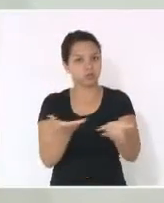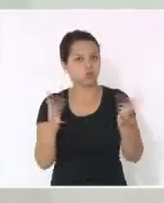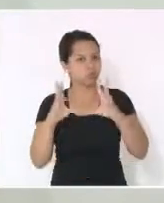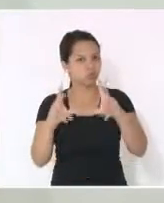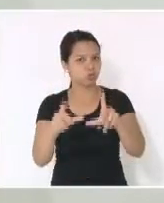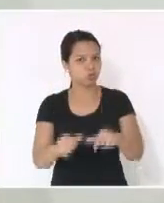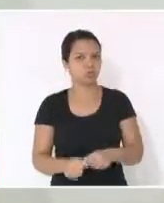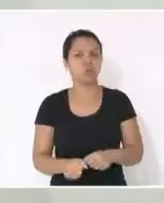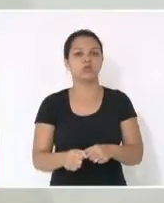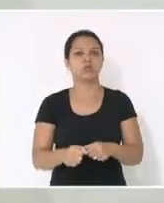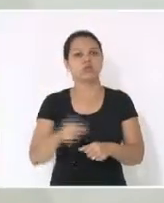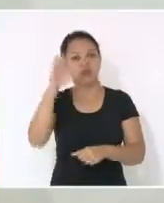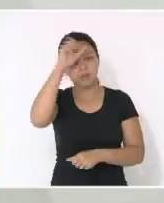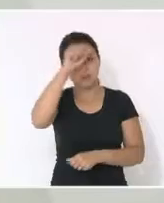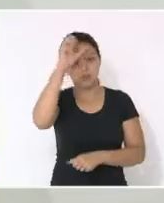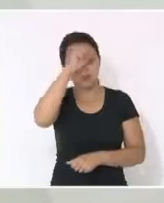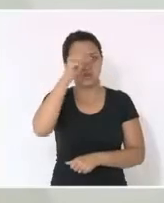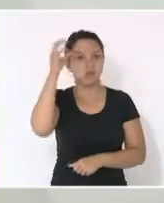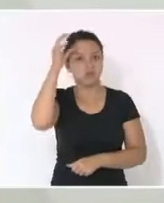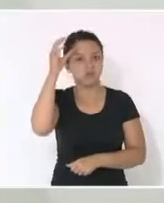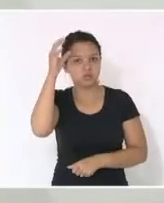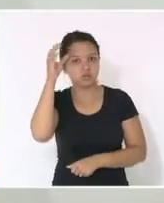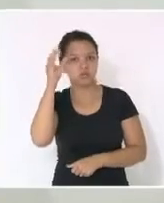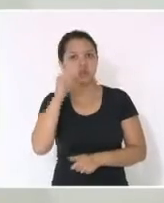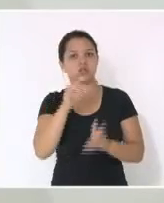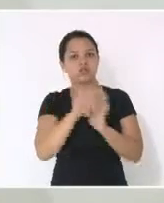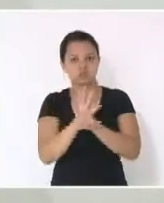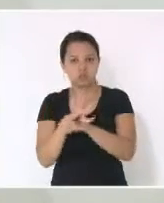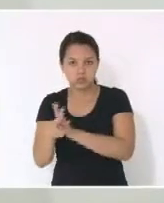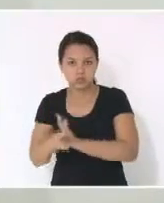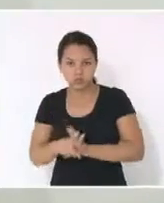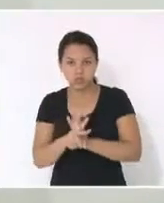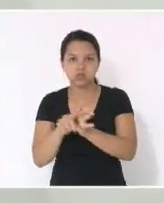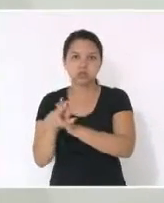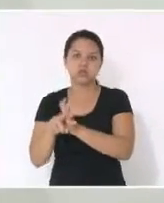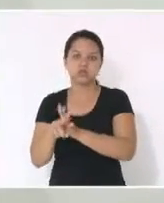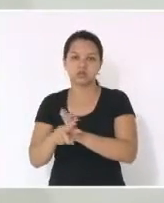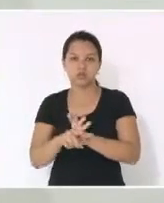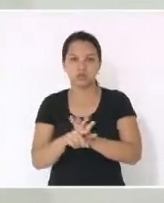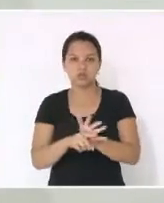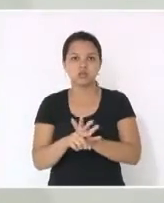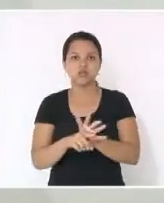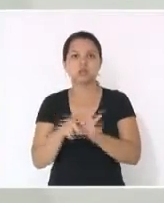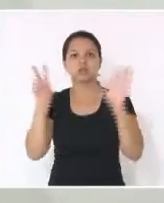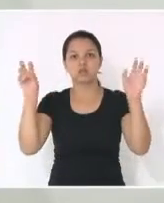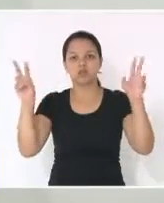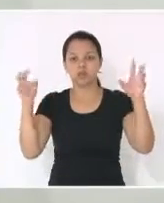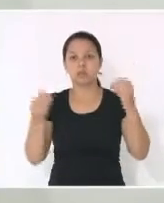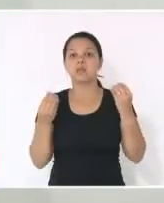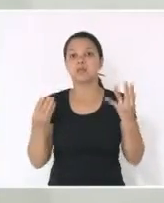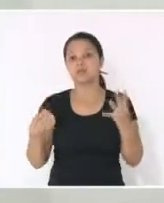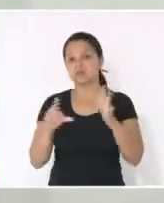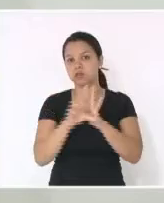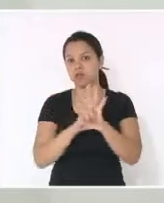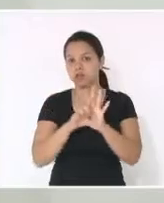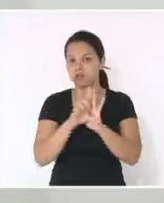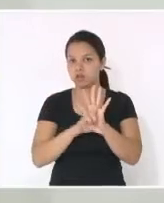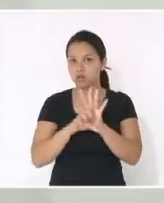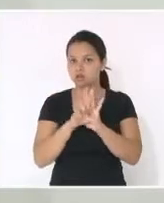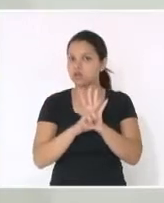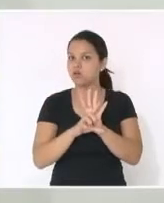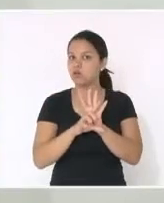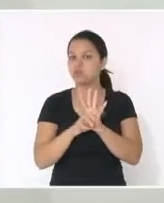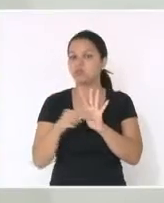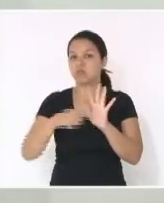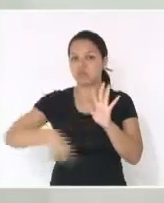informações para que possamos fazer da nossa legislação tributária é um grande diferencial para